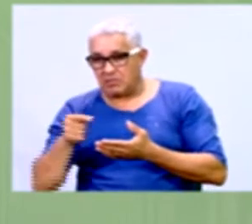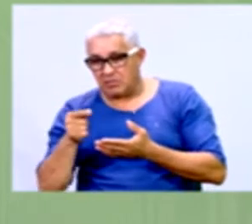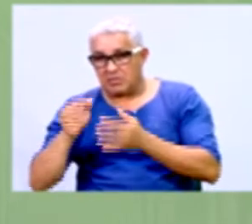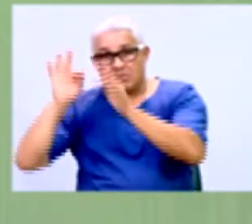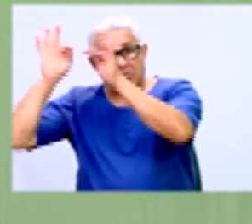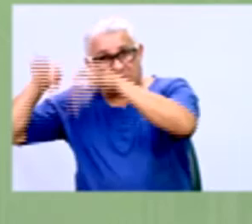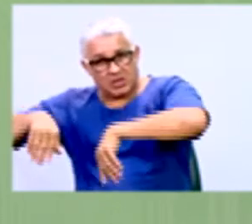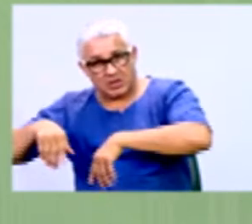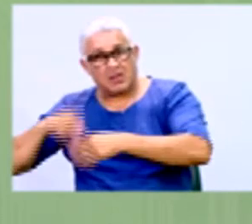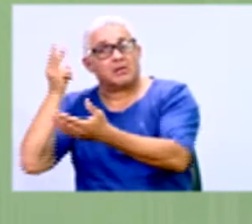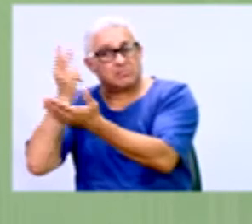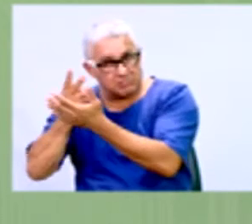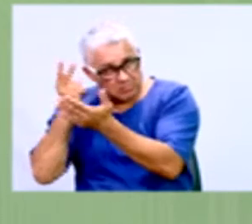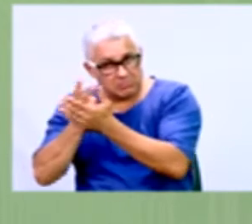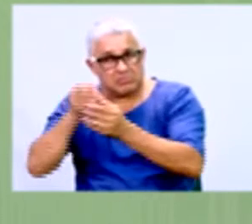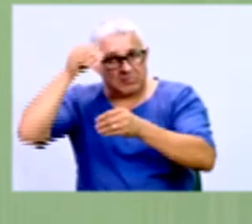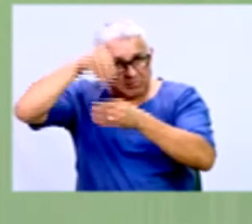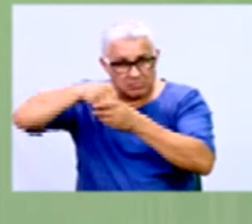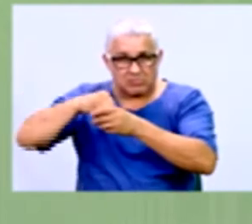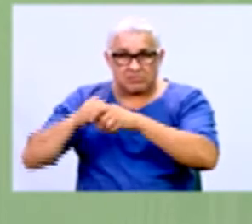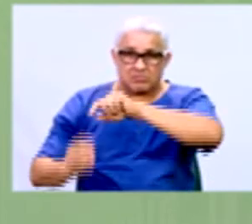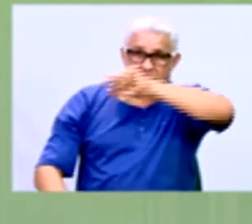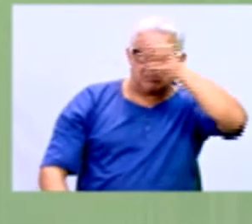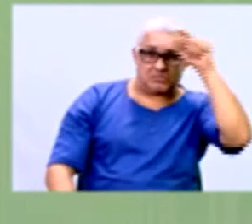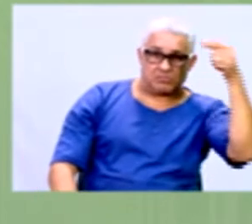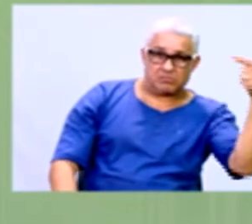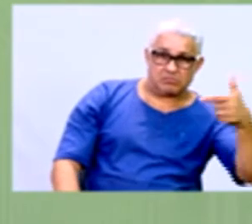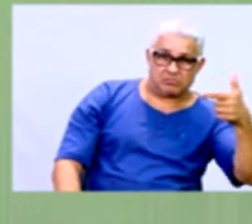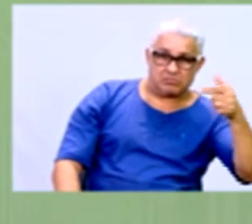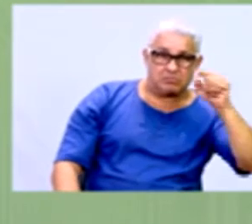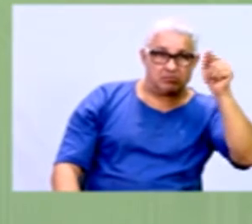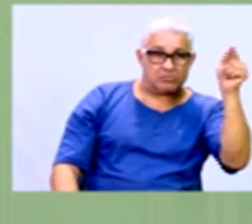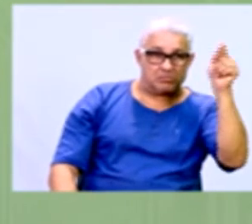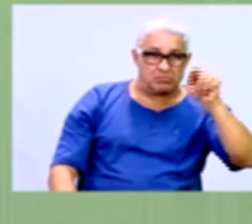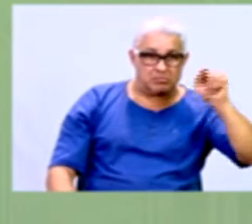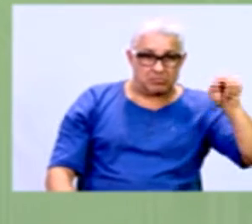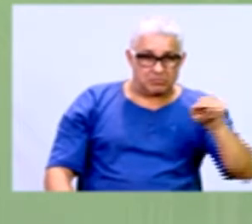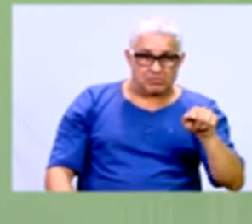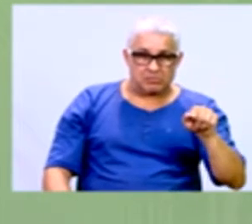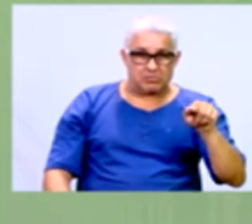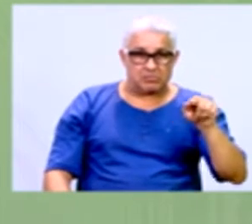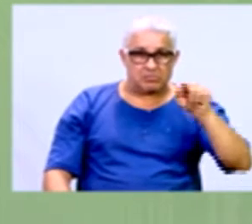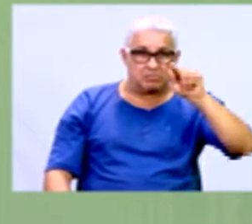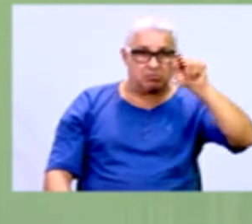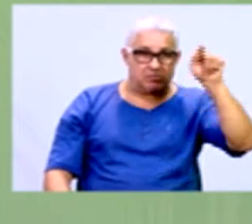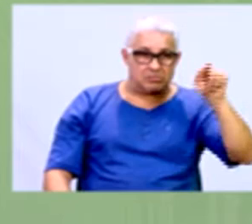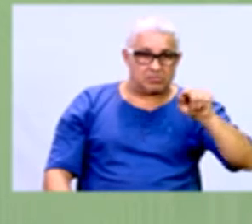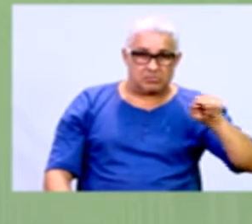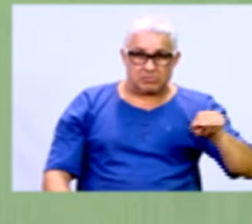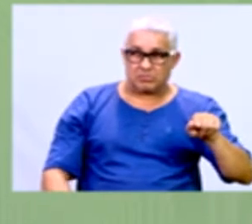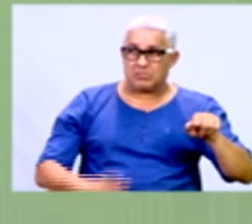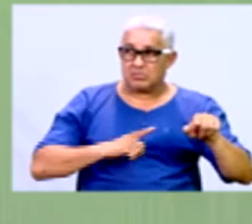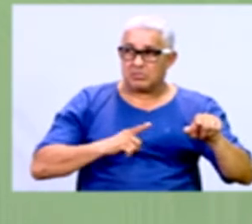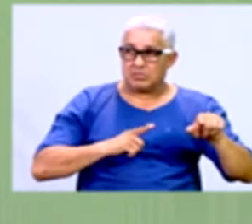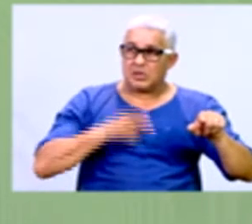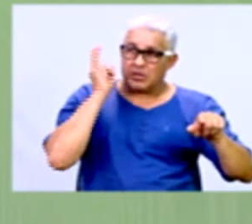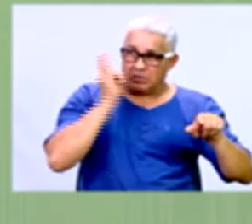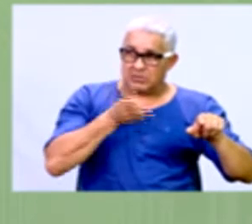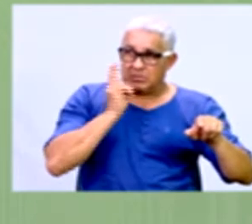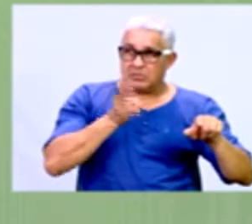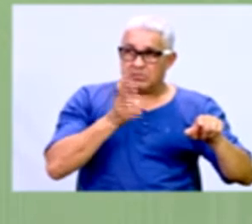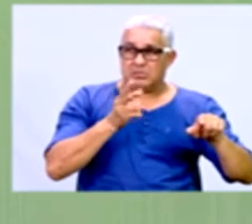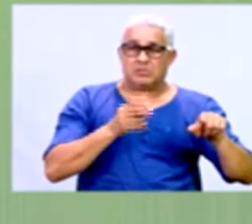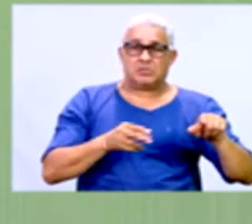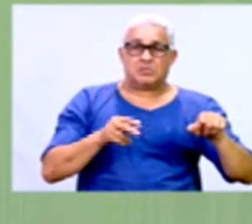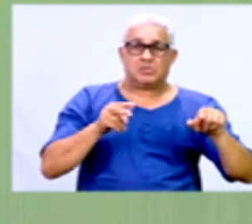mesma lista. Essa nova notação inicia com chaves, certo? E a gente tem a mesma nomenclatura aí